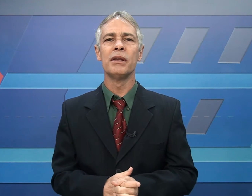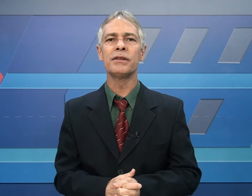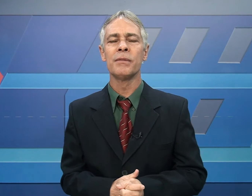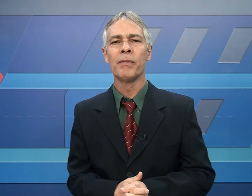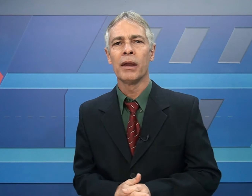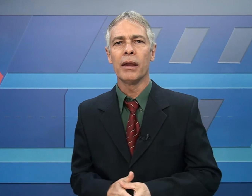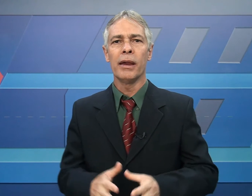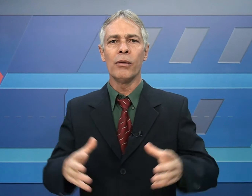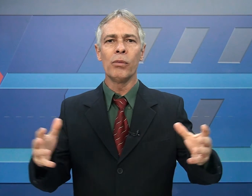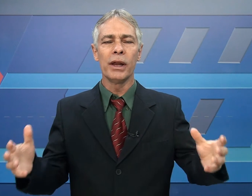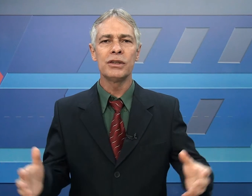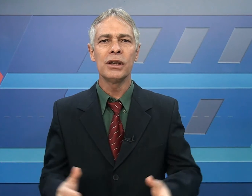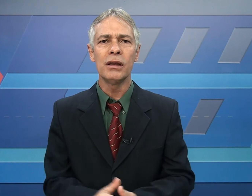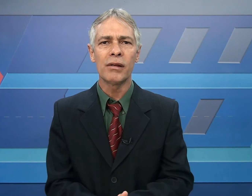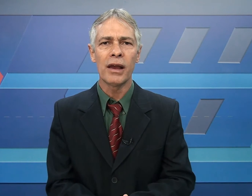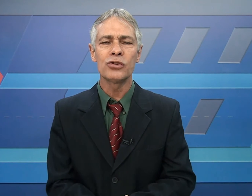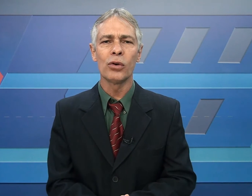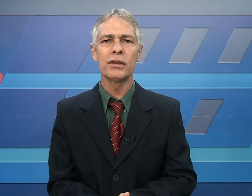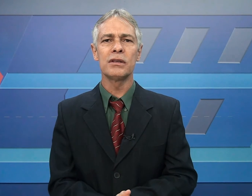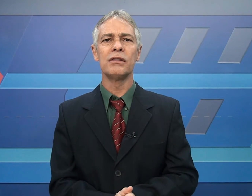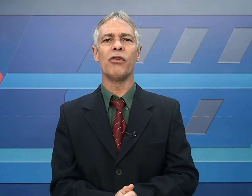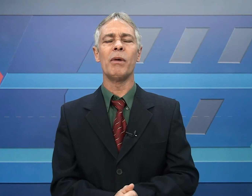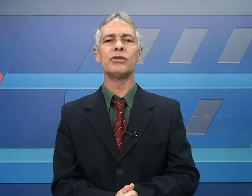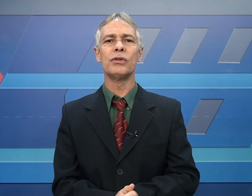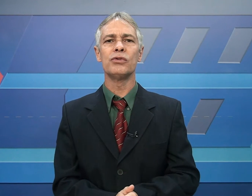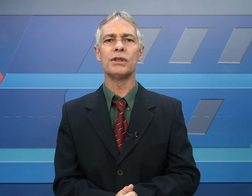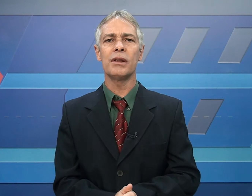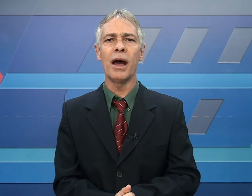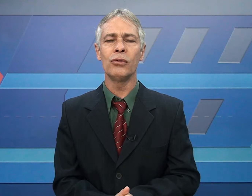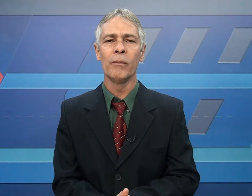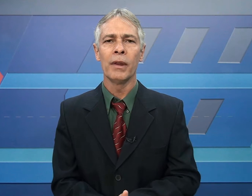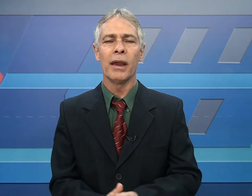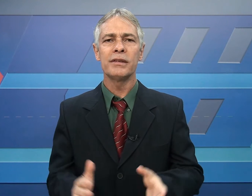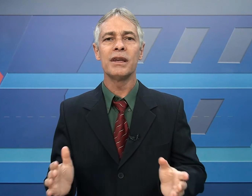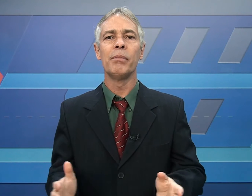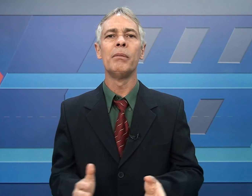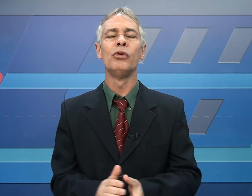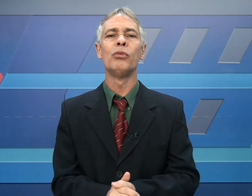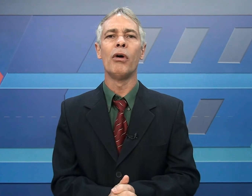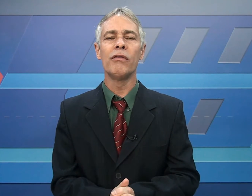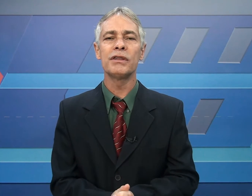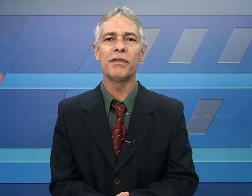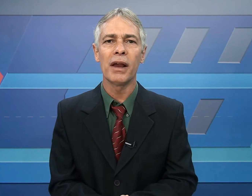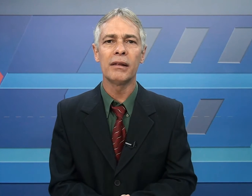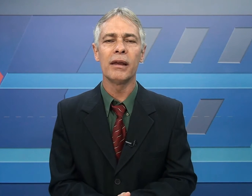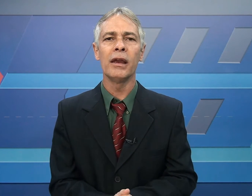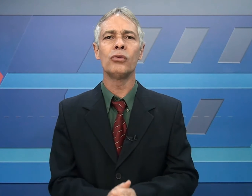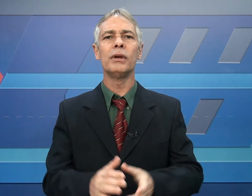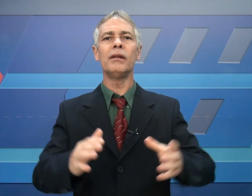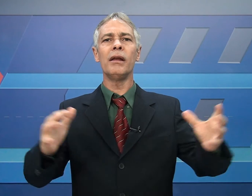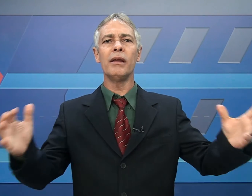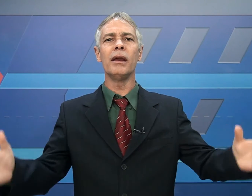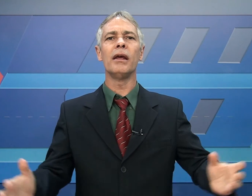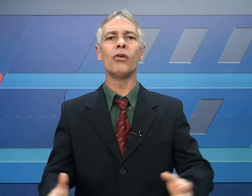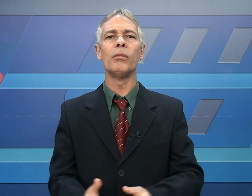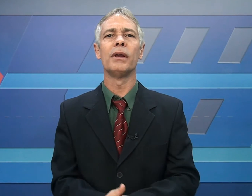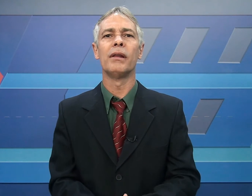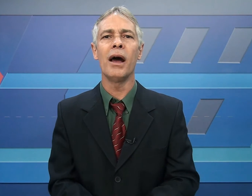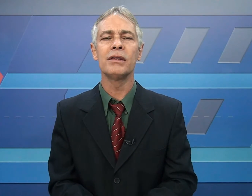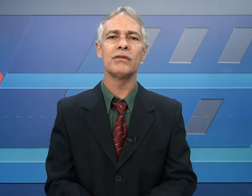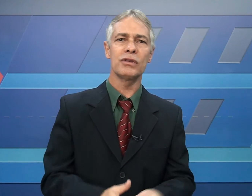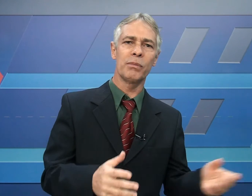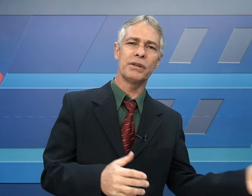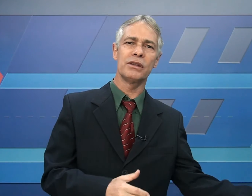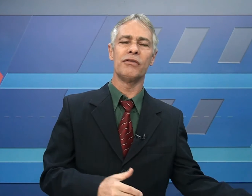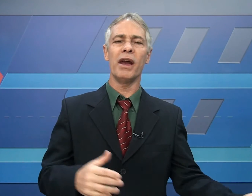de Minas. É um boletim que traz todas as informações do estado. É sempre muito bom você ficar atento e entender, né, como que